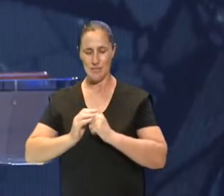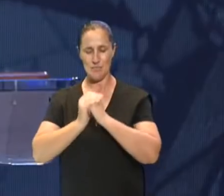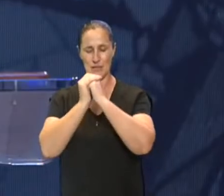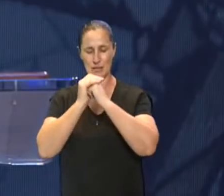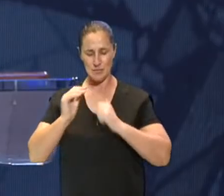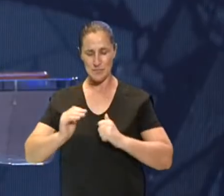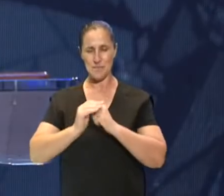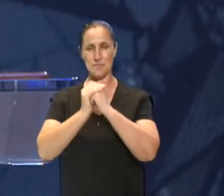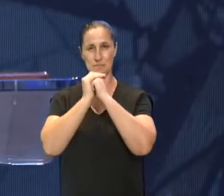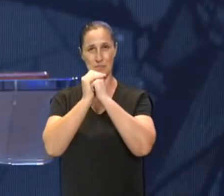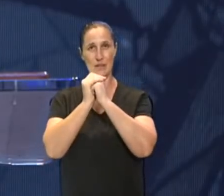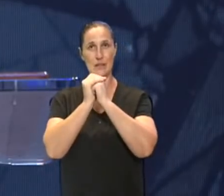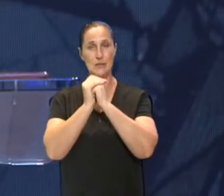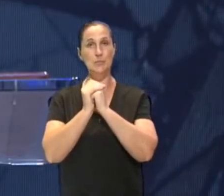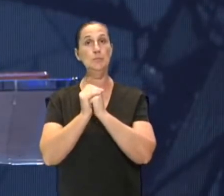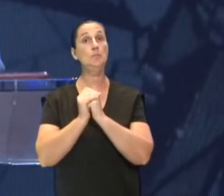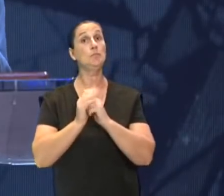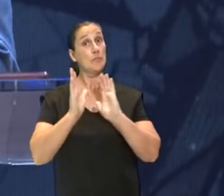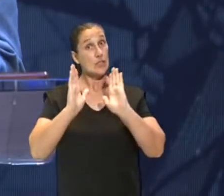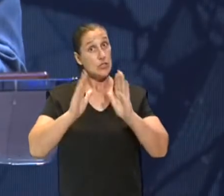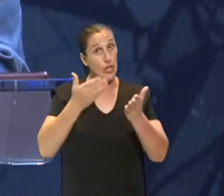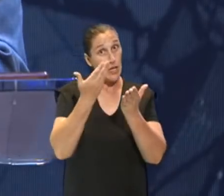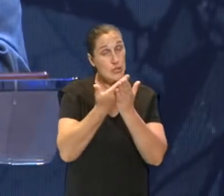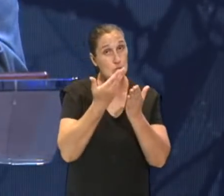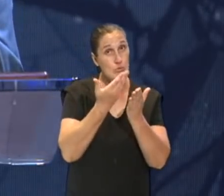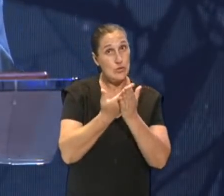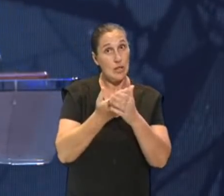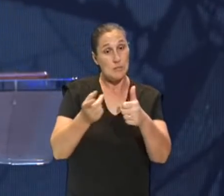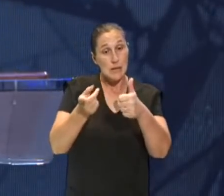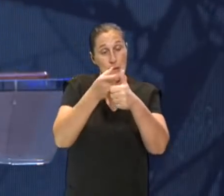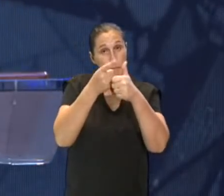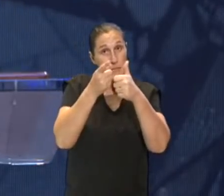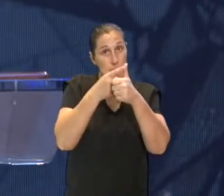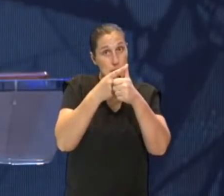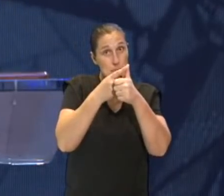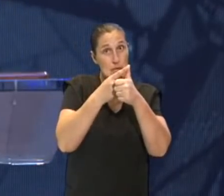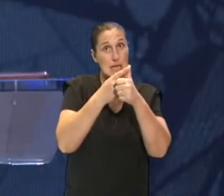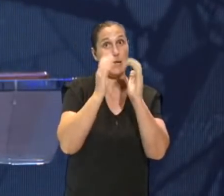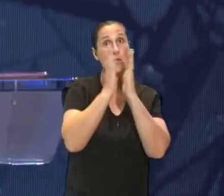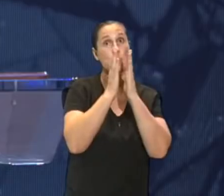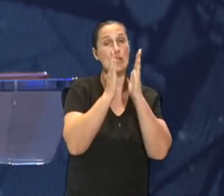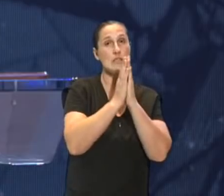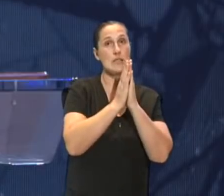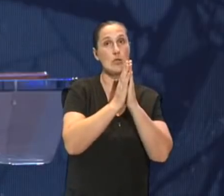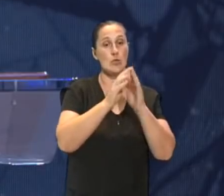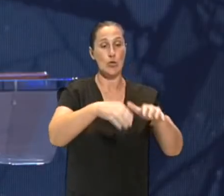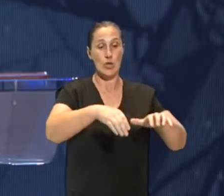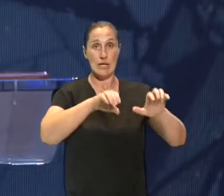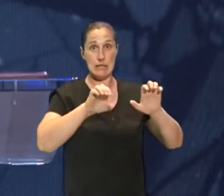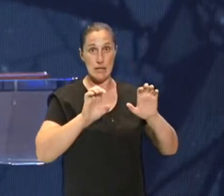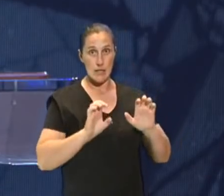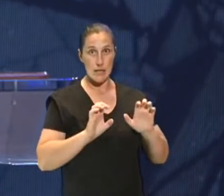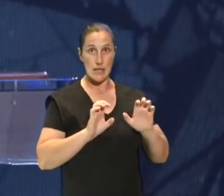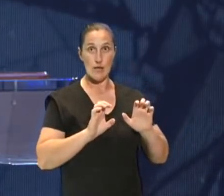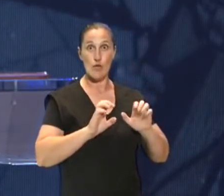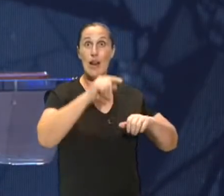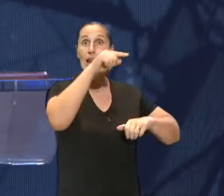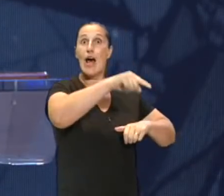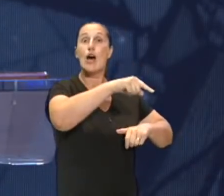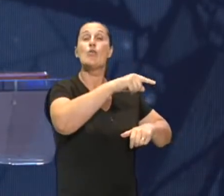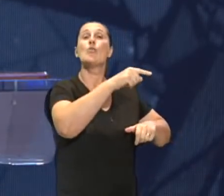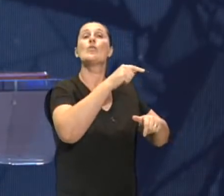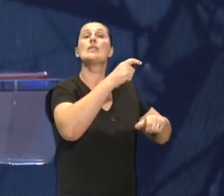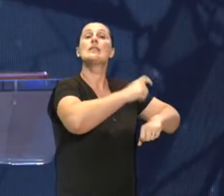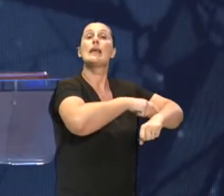e amém. Nós já estudamos a primeira oração de Ezequias, que foi durante a batalha,